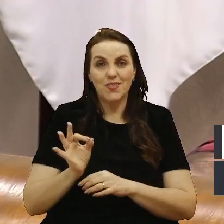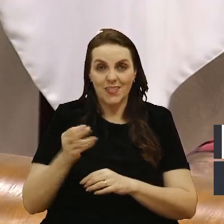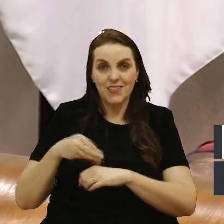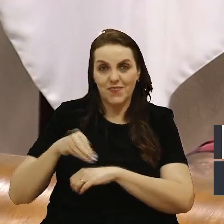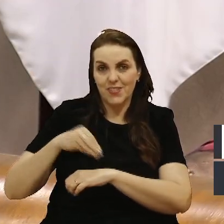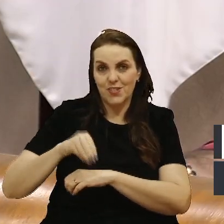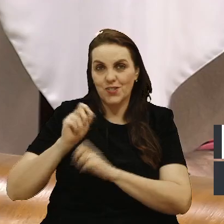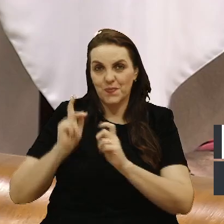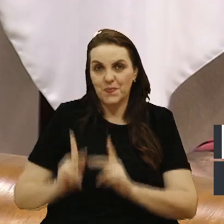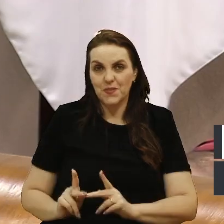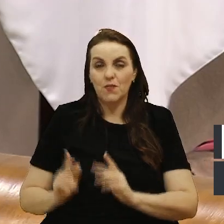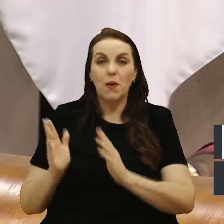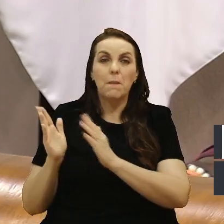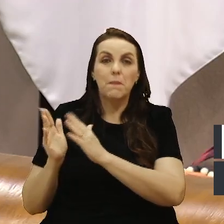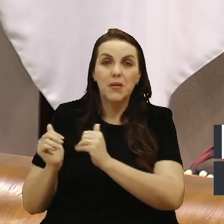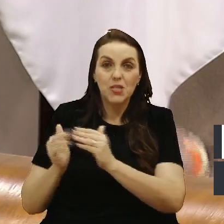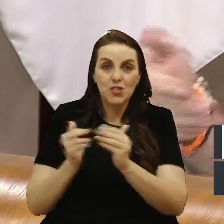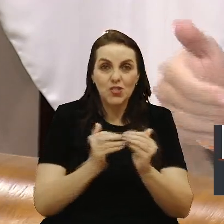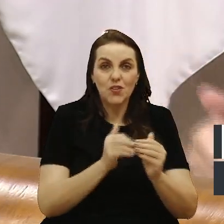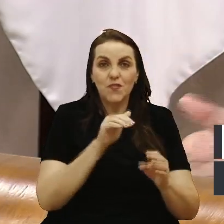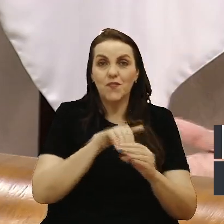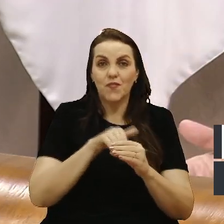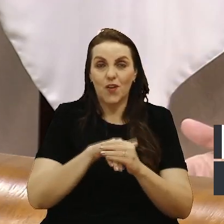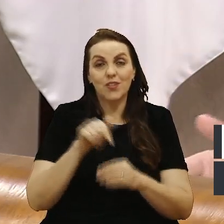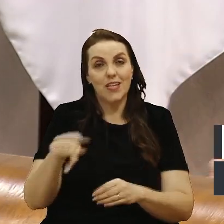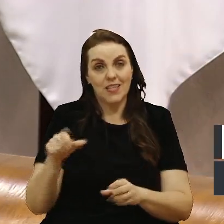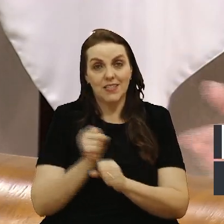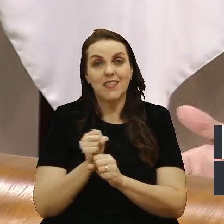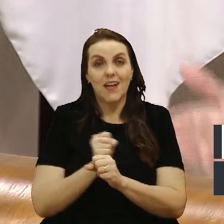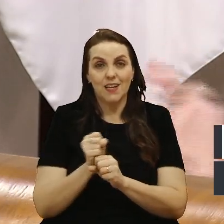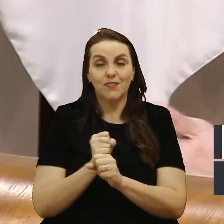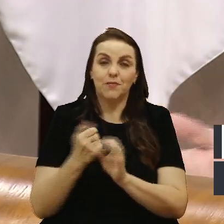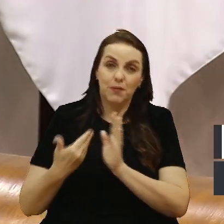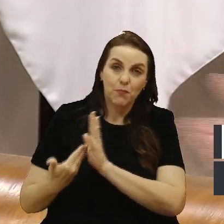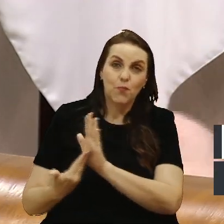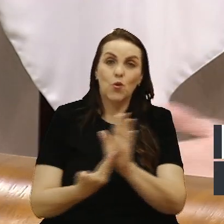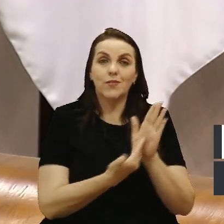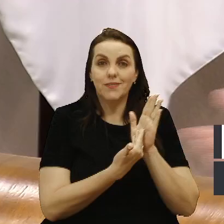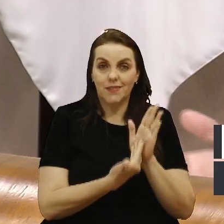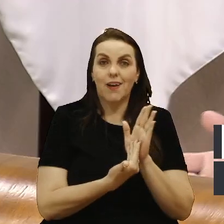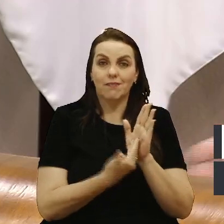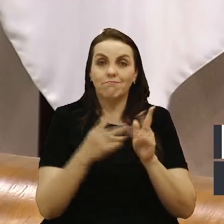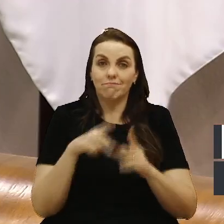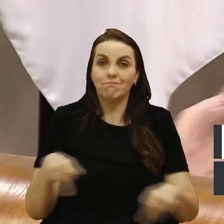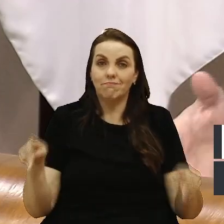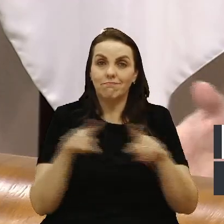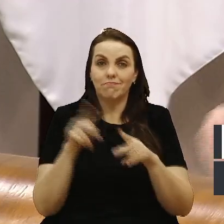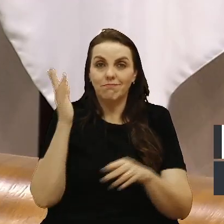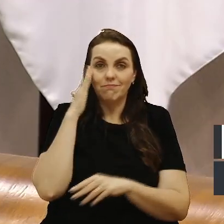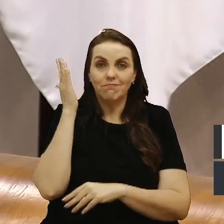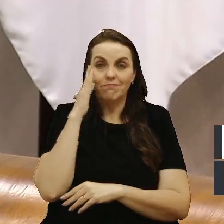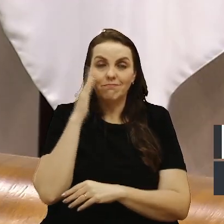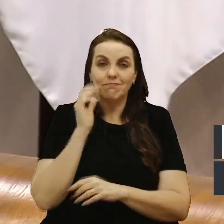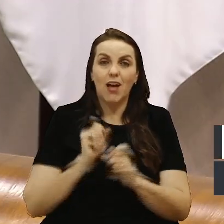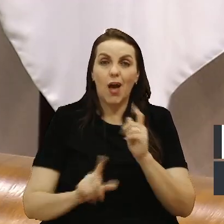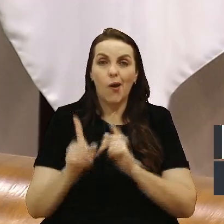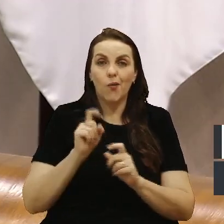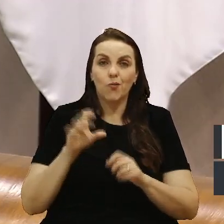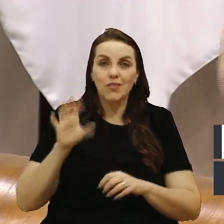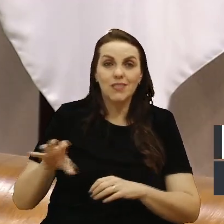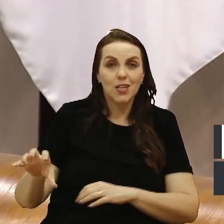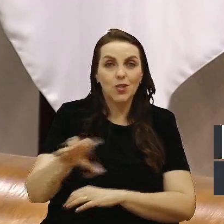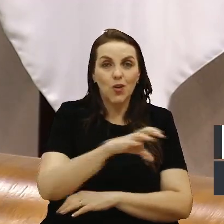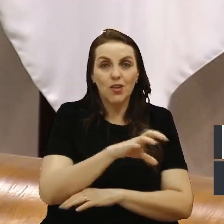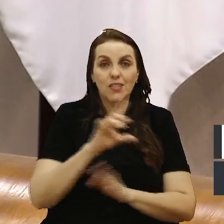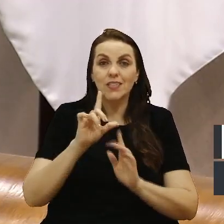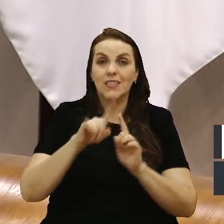pedir, né, voto para alguém esse ano. Então é bom expor isso para que a população saiba como é que está indo algumas coisas, alguns setores, né? Porque depois